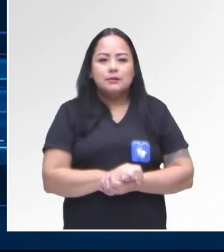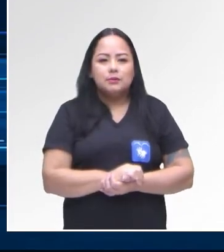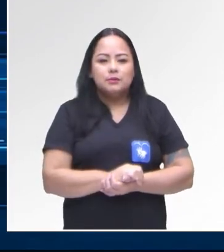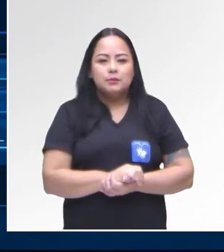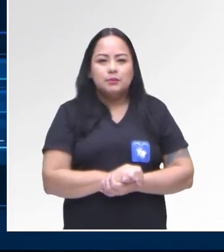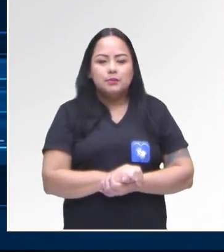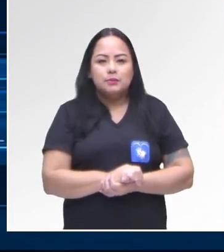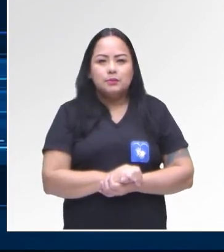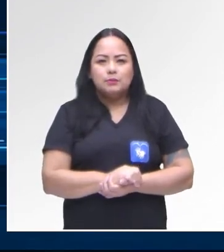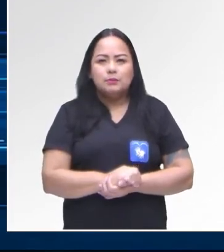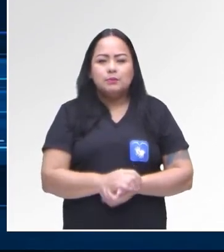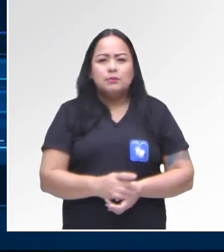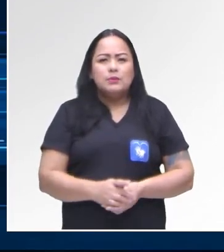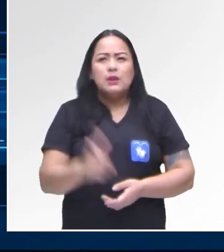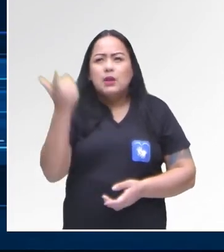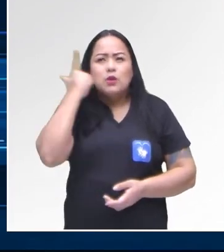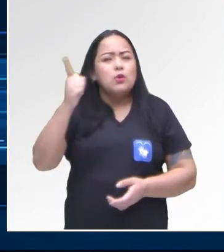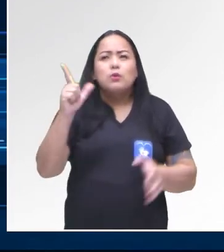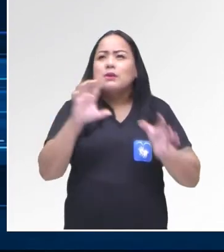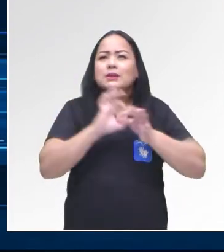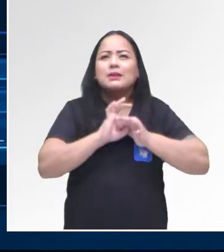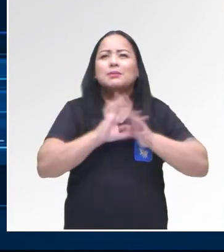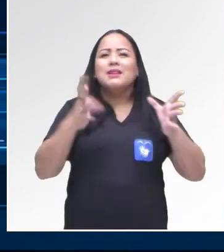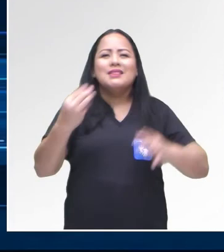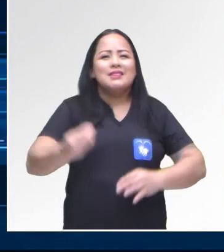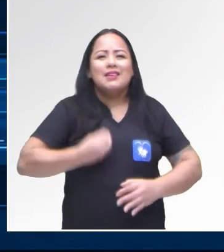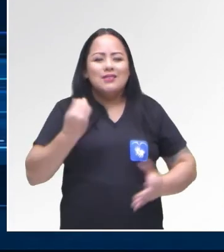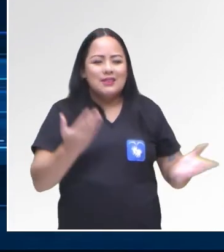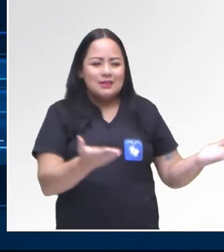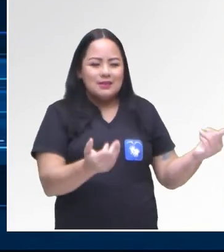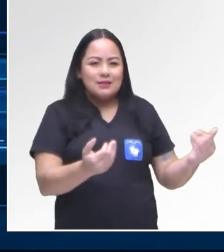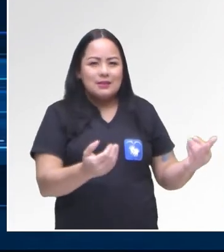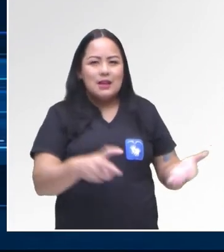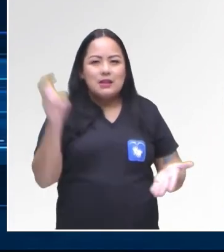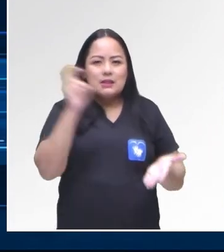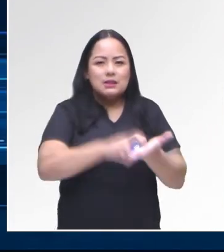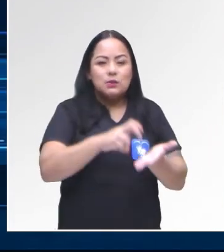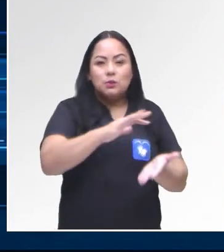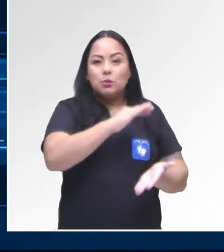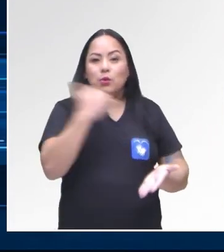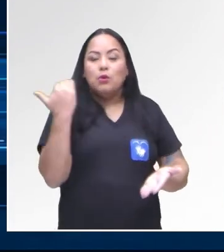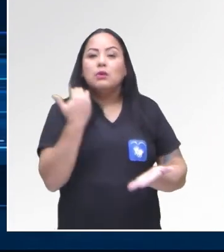Ele não atinge, então, a plenitude de sua juventude. Eles começam a morrer cedo.